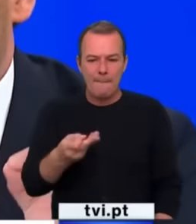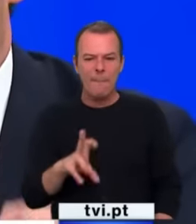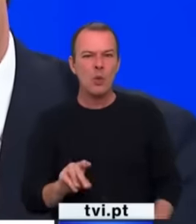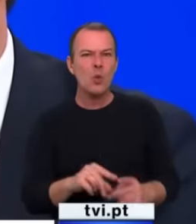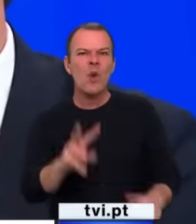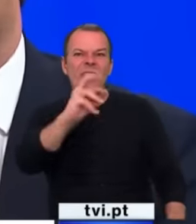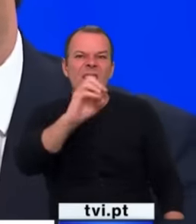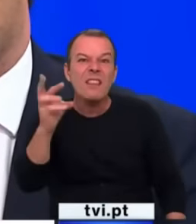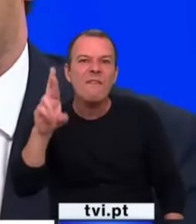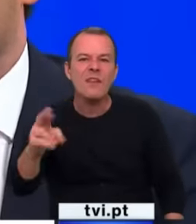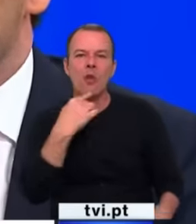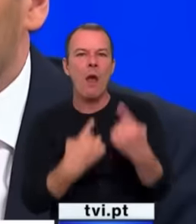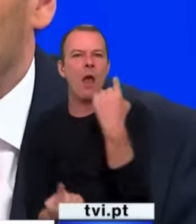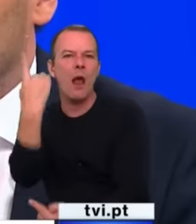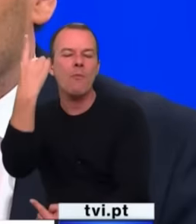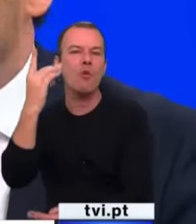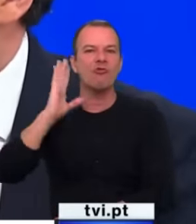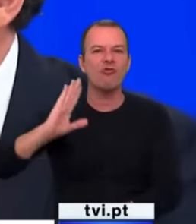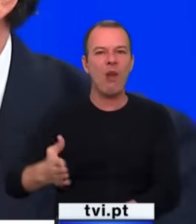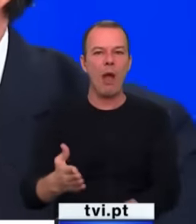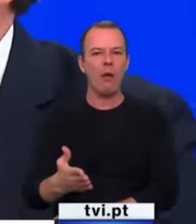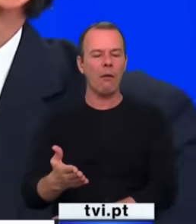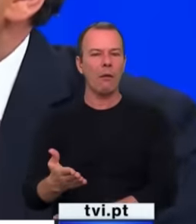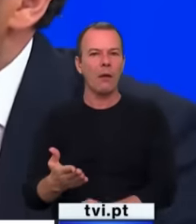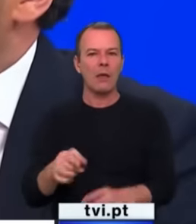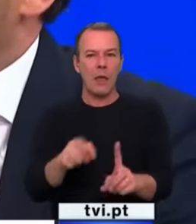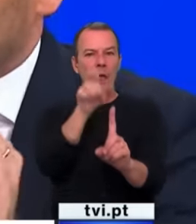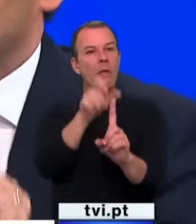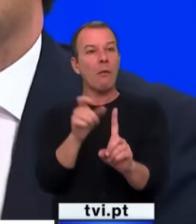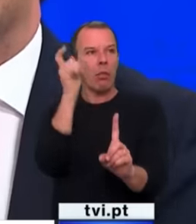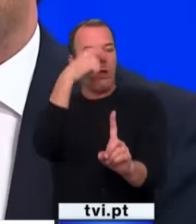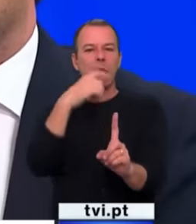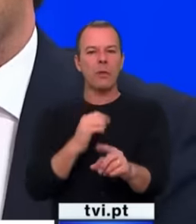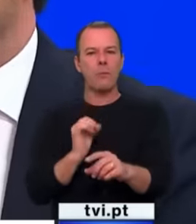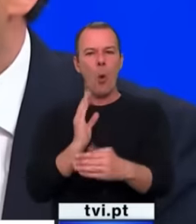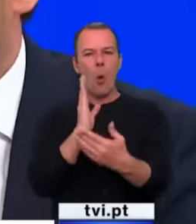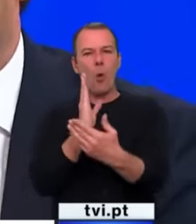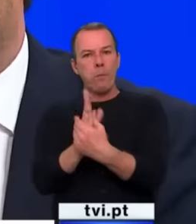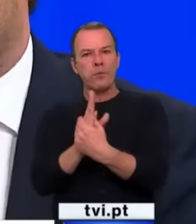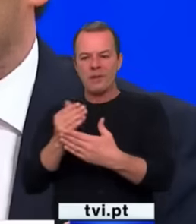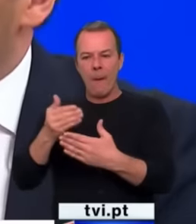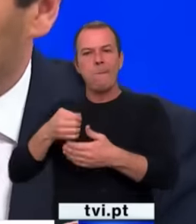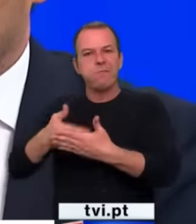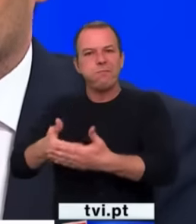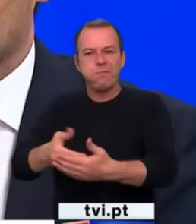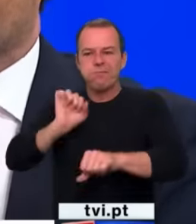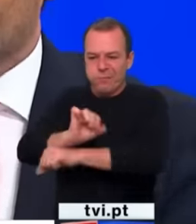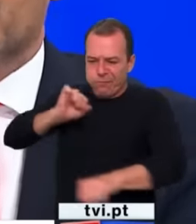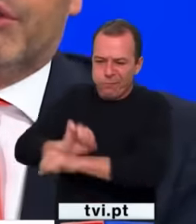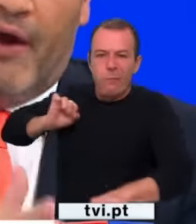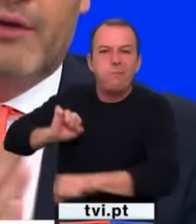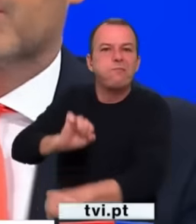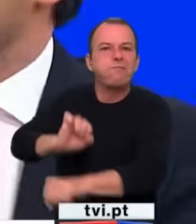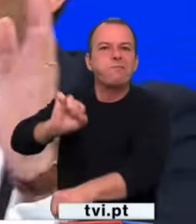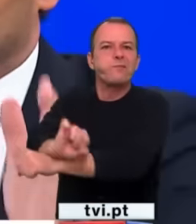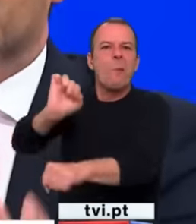de milhares de euros, provavelmente, do nosso dinheiro, para recorrer. Isto leva a que ele consiga bloquear o processo em todas as fases. Ele agora foi distribuído, vai recurso. Vai para um outro